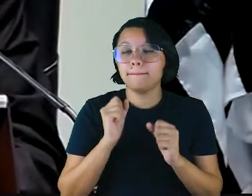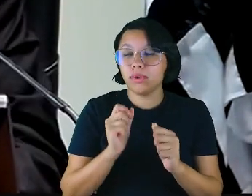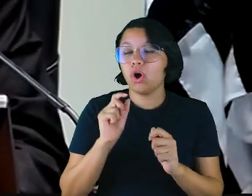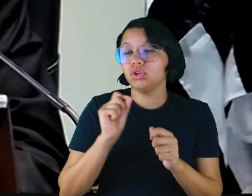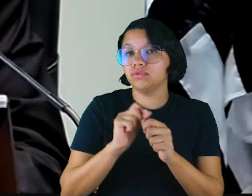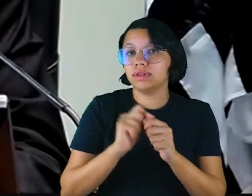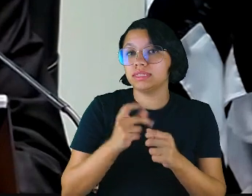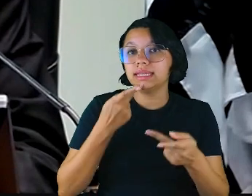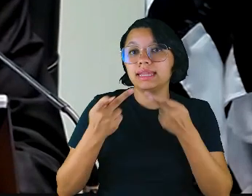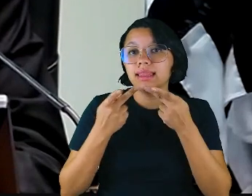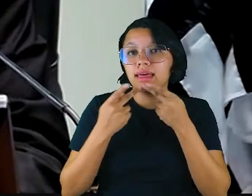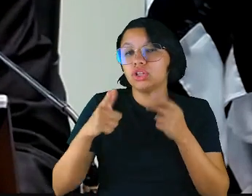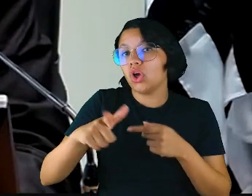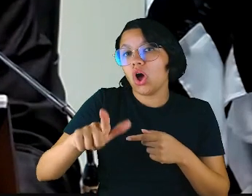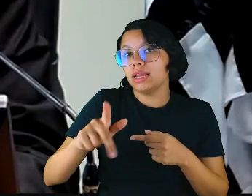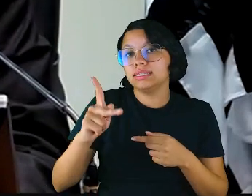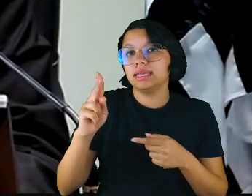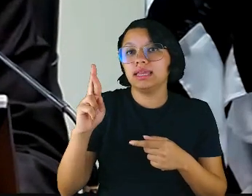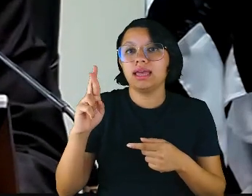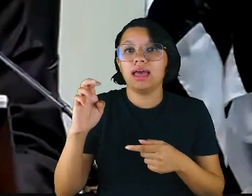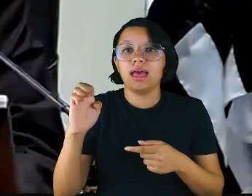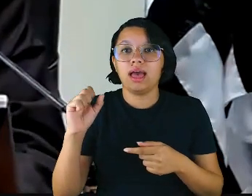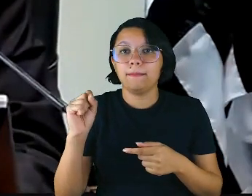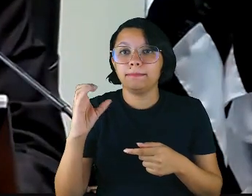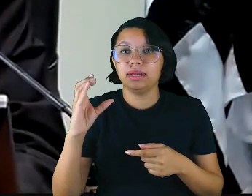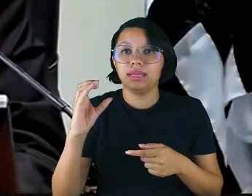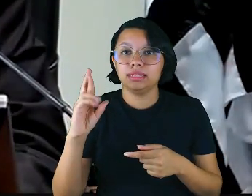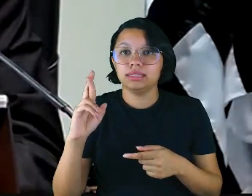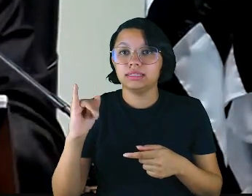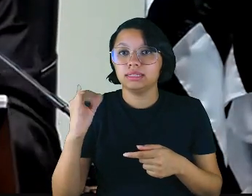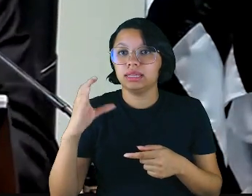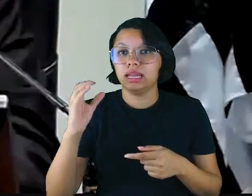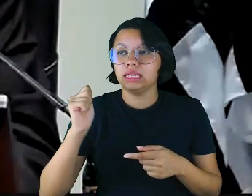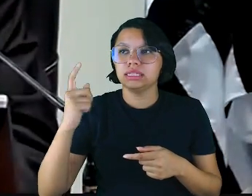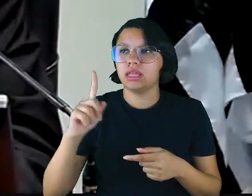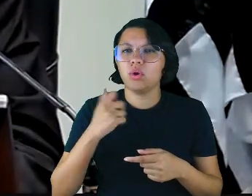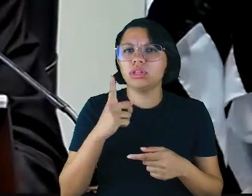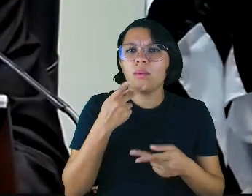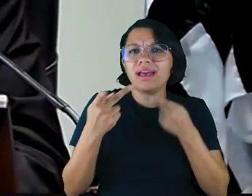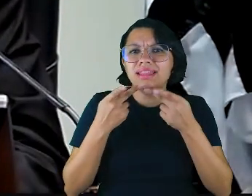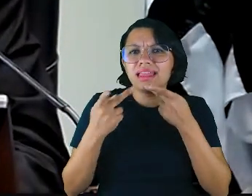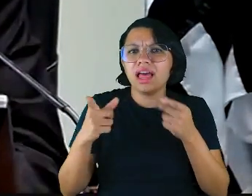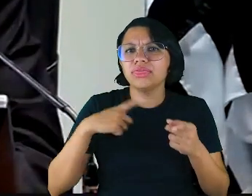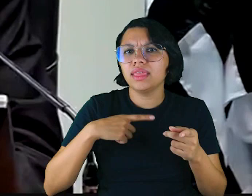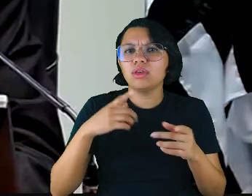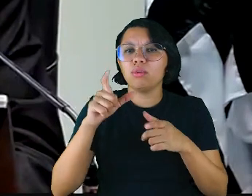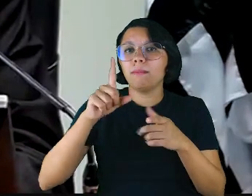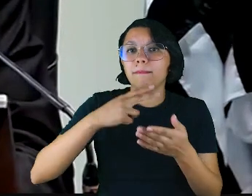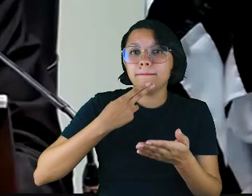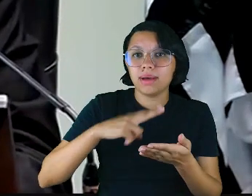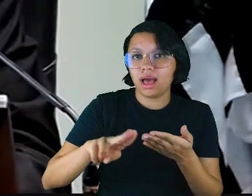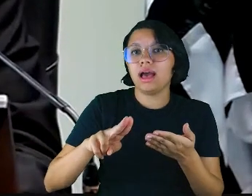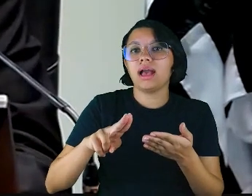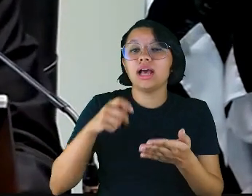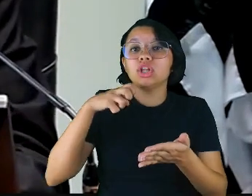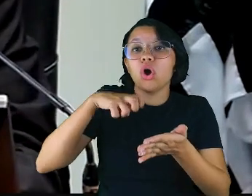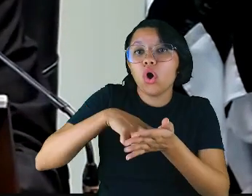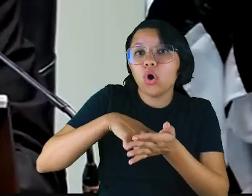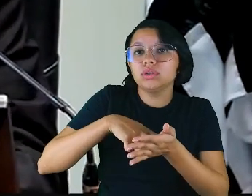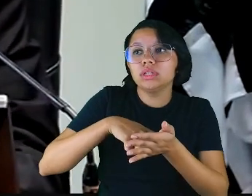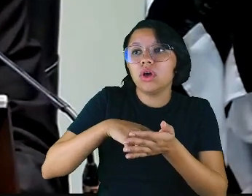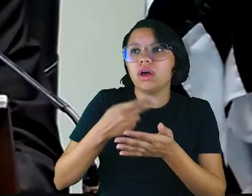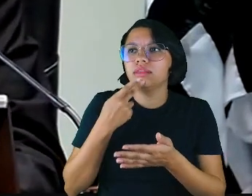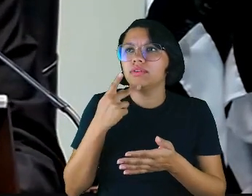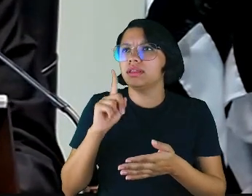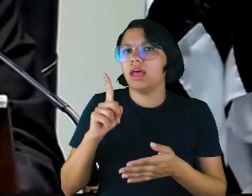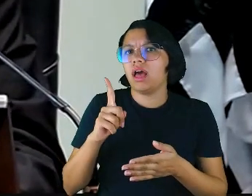ser feito sem a prescrição. Mas ele diz, não é declaratória, tem uma carga condenatória subjacente. É que a gente acha que carga